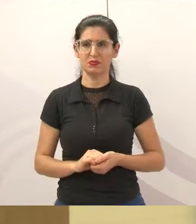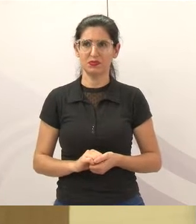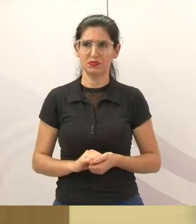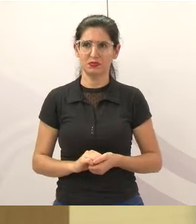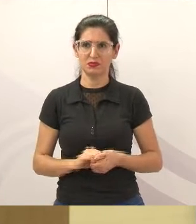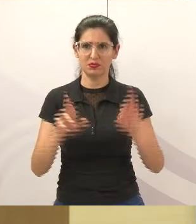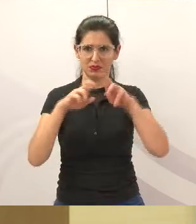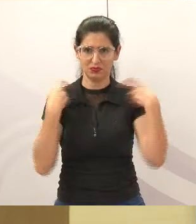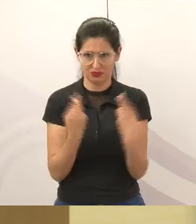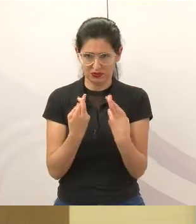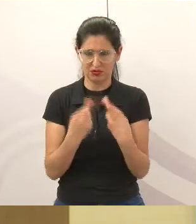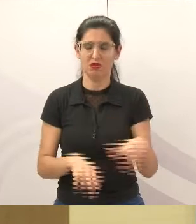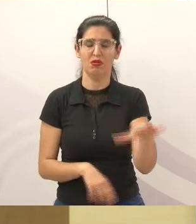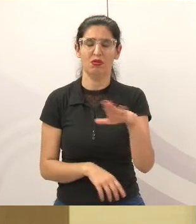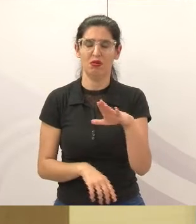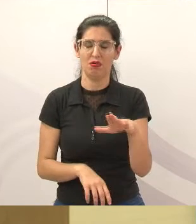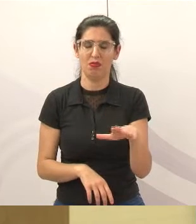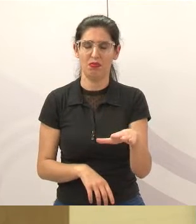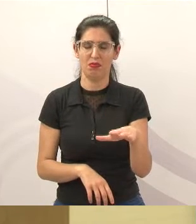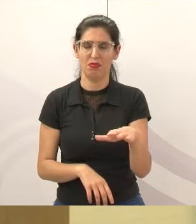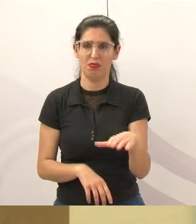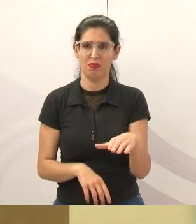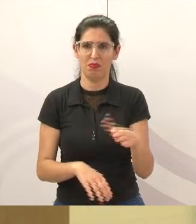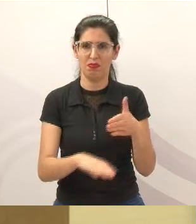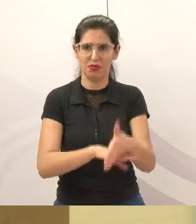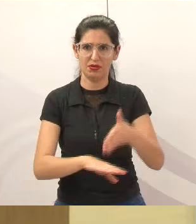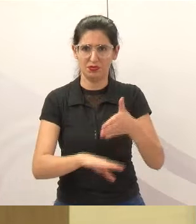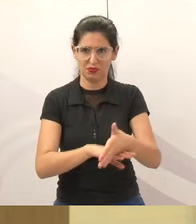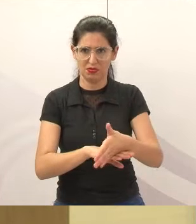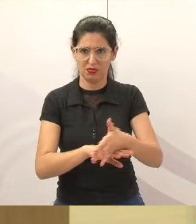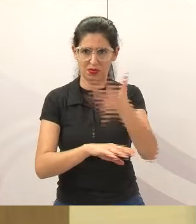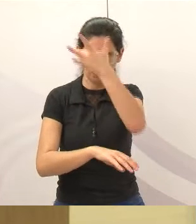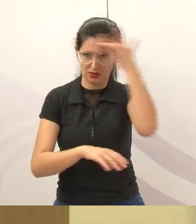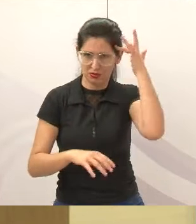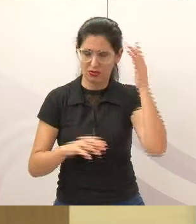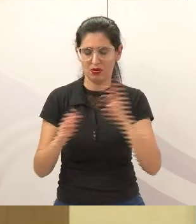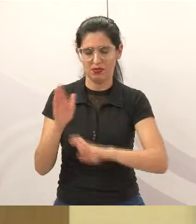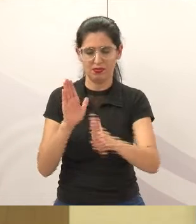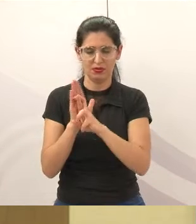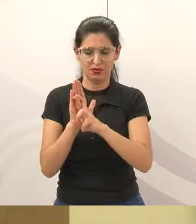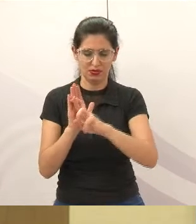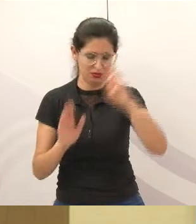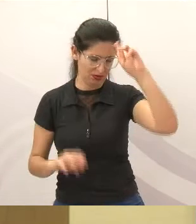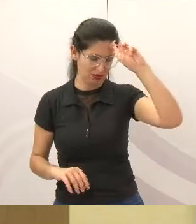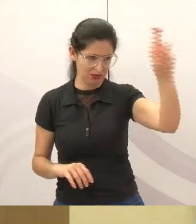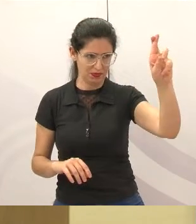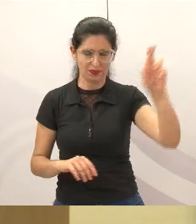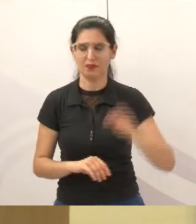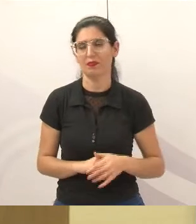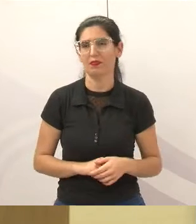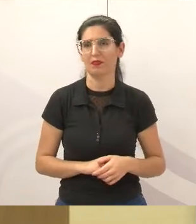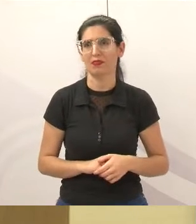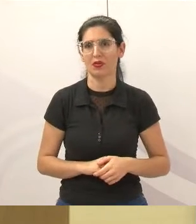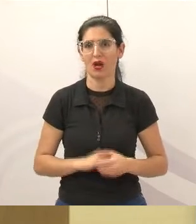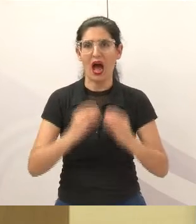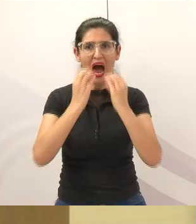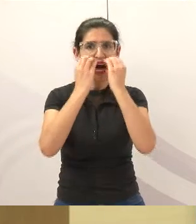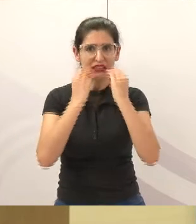Na reunião participou representantes do comércio, de várias casas de